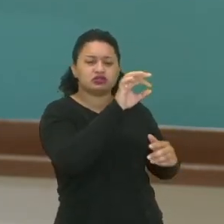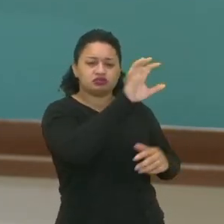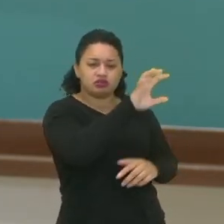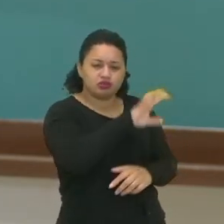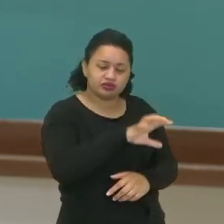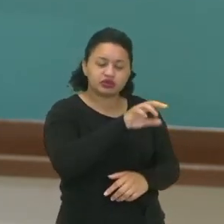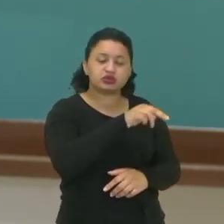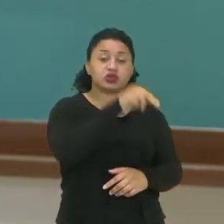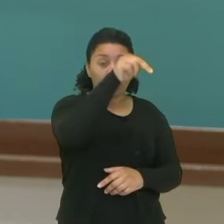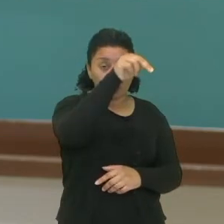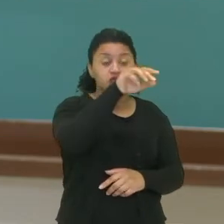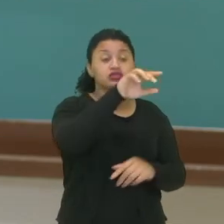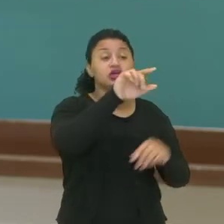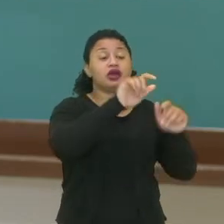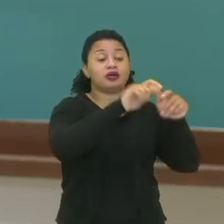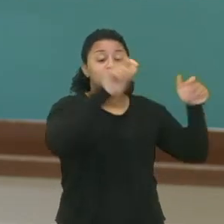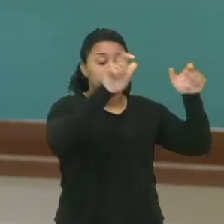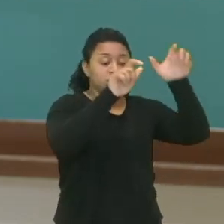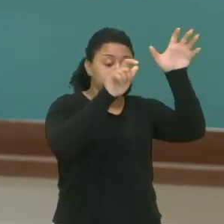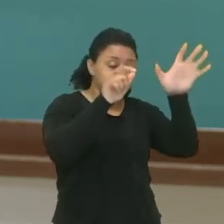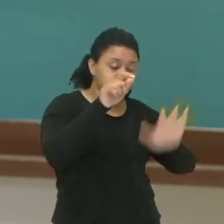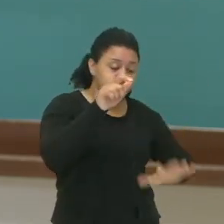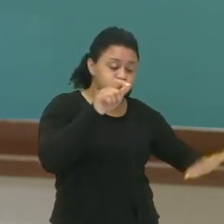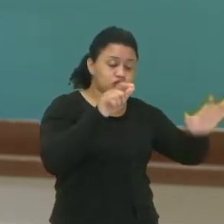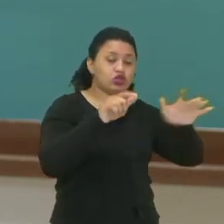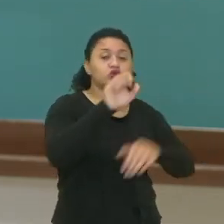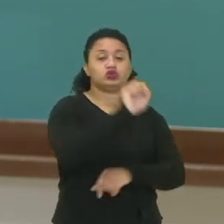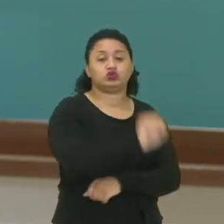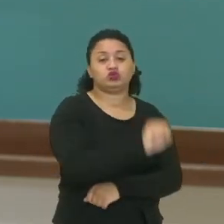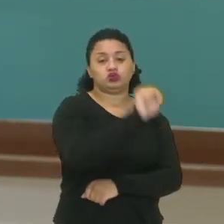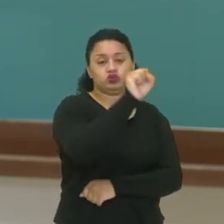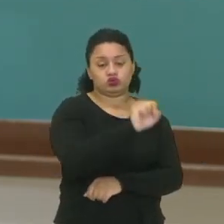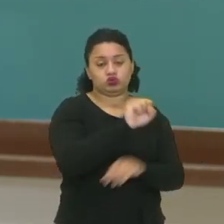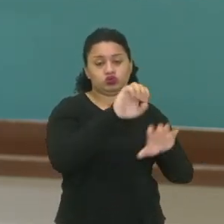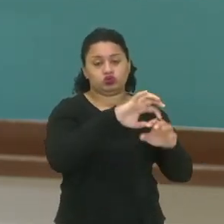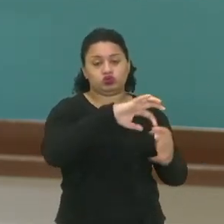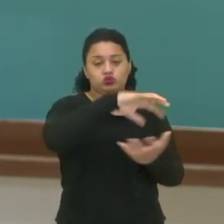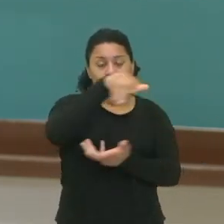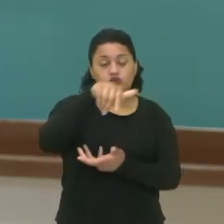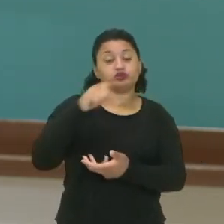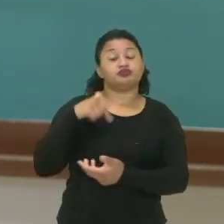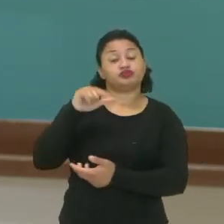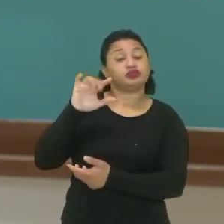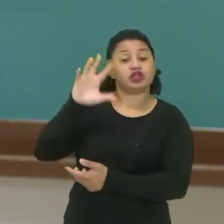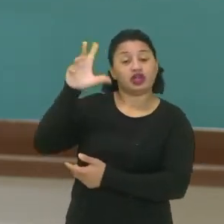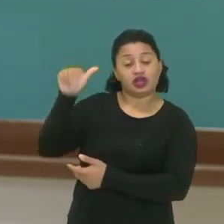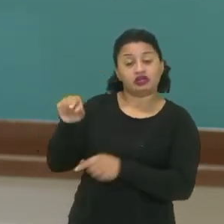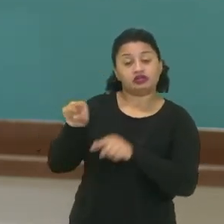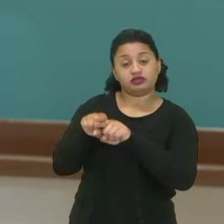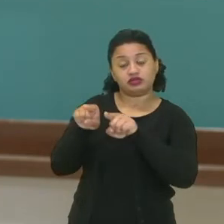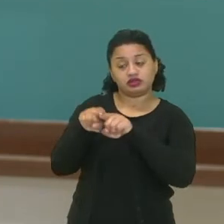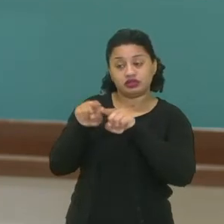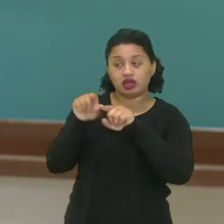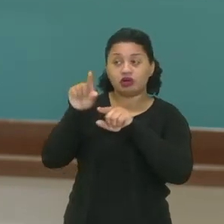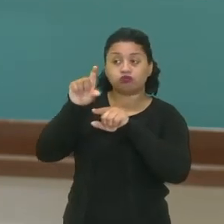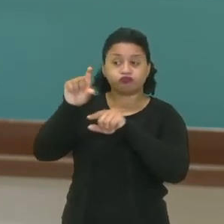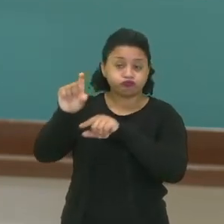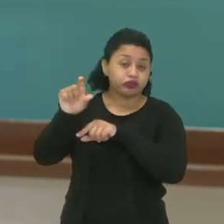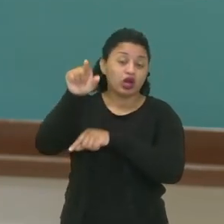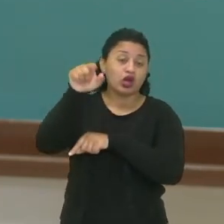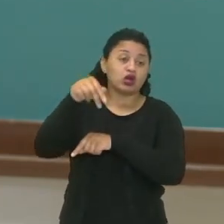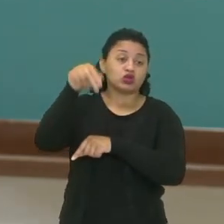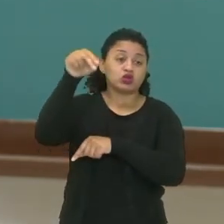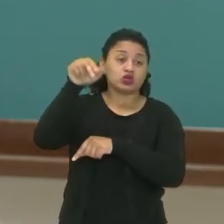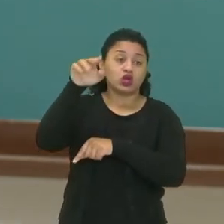no hemisfério norte, e a maior parte do nosso território está no hemisfério sul. A África também, a menor parte está no hemisfério norte. Deixa